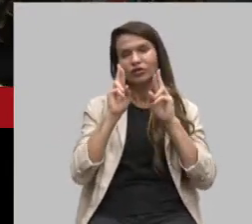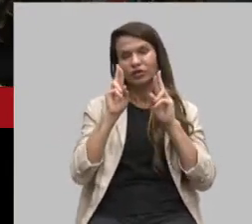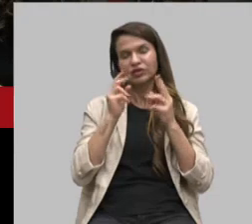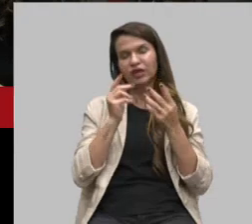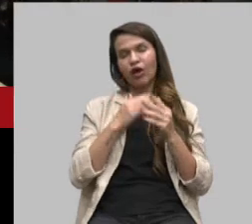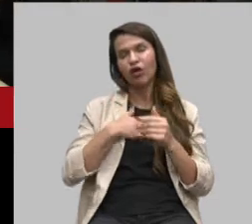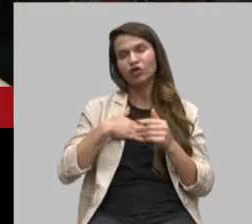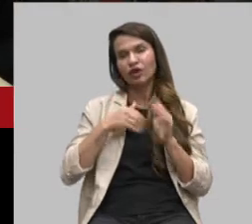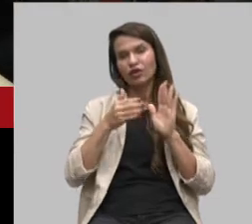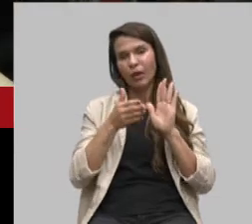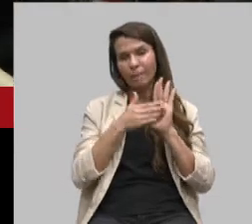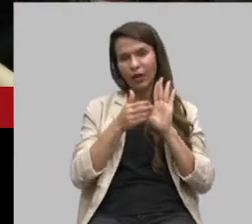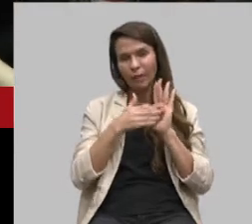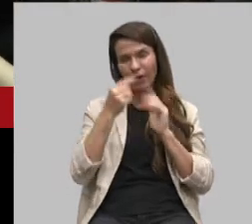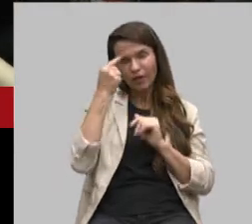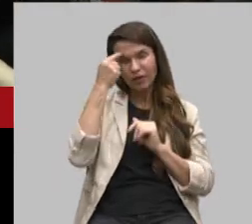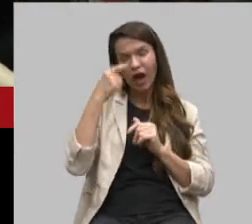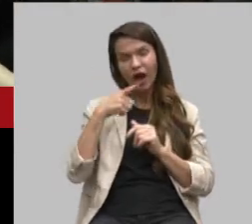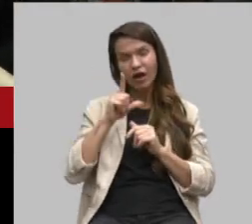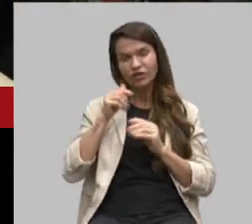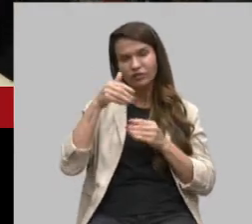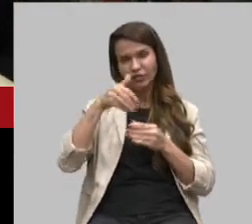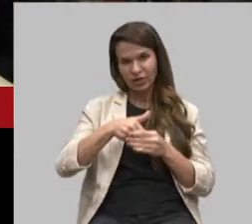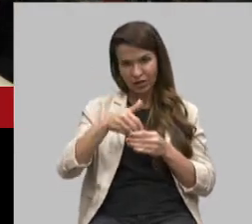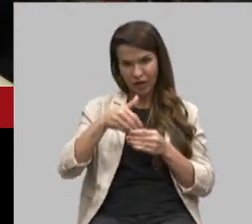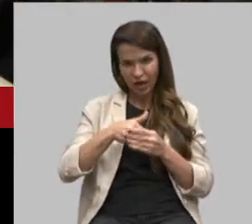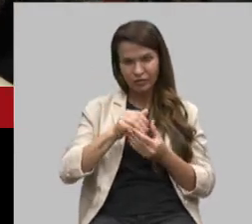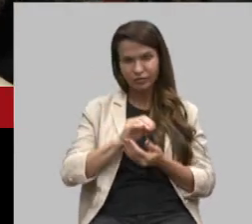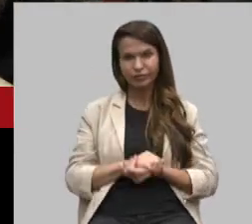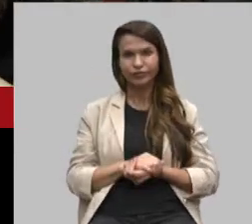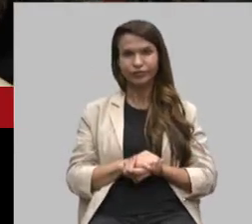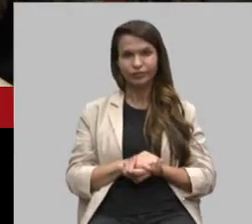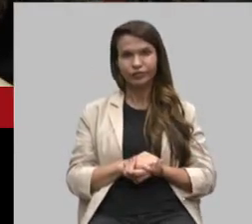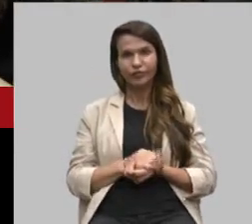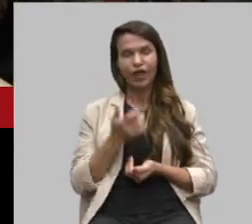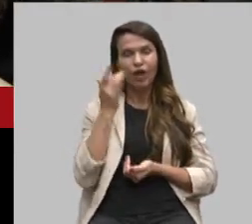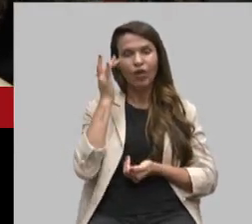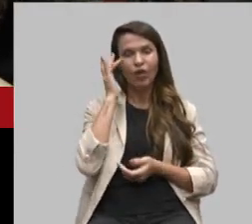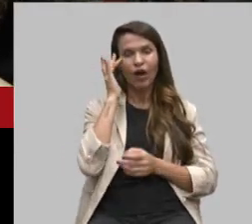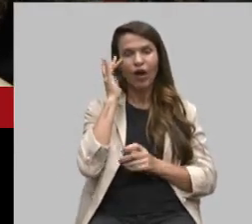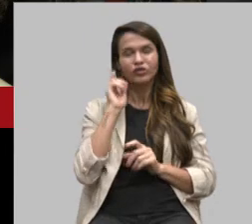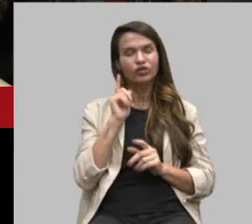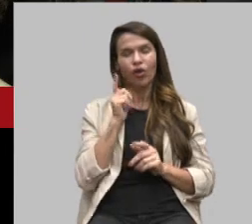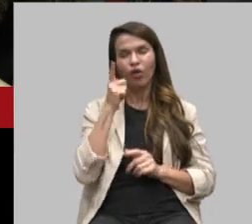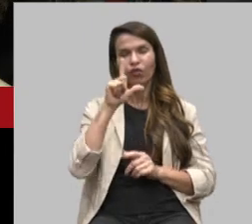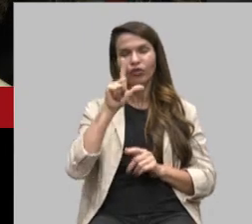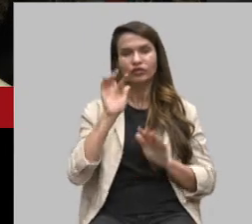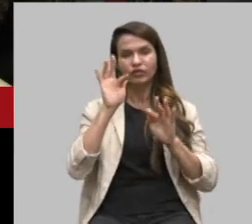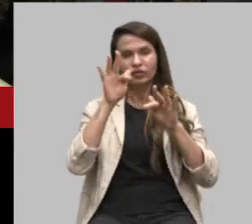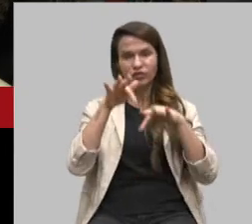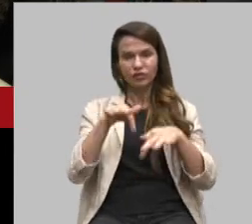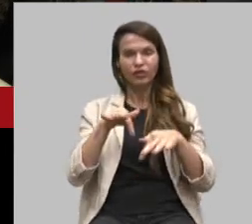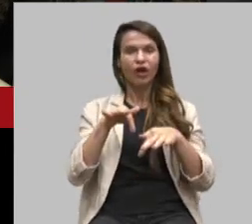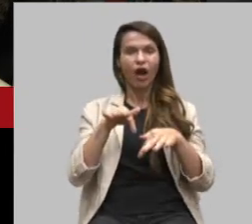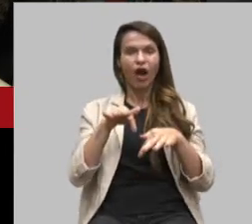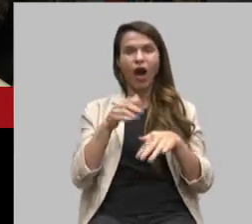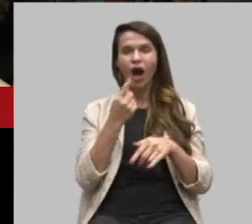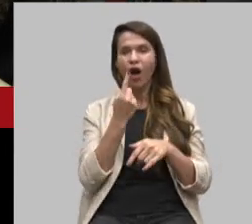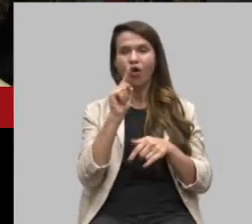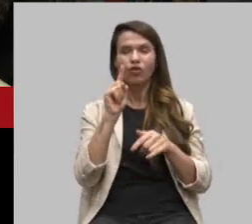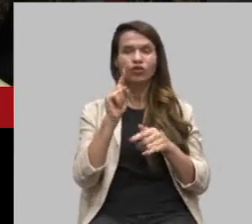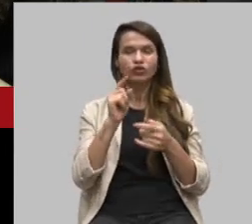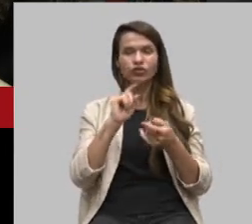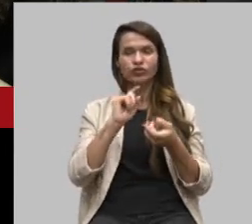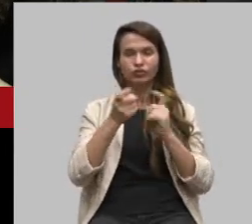pensem um pouquinho antes de votar e eu acho que assim vamos fechar a última oração das propostas do subtema 3